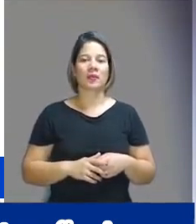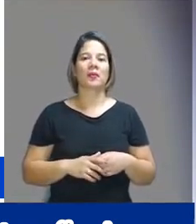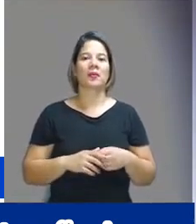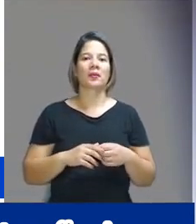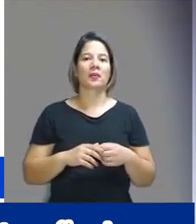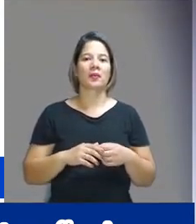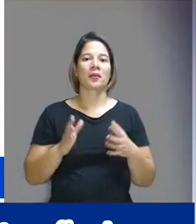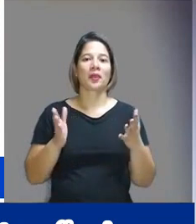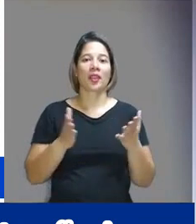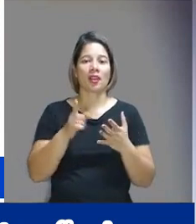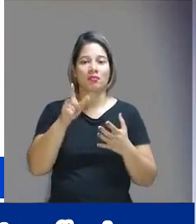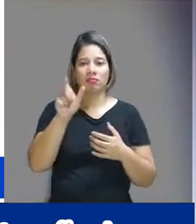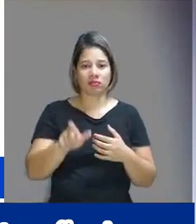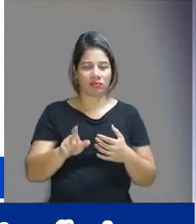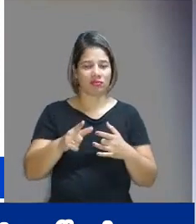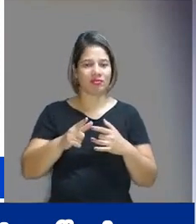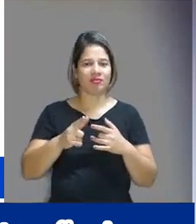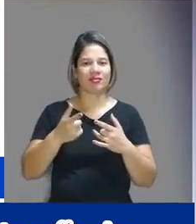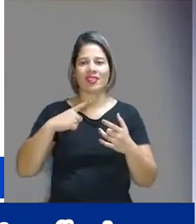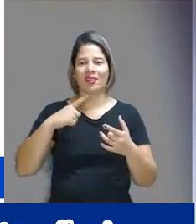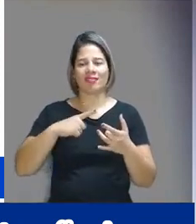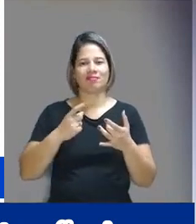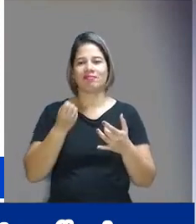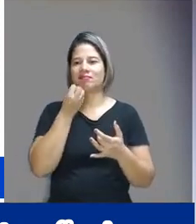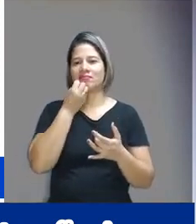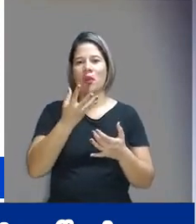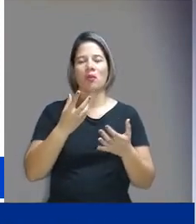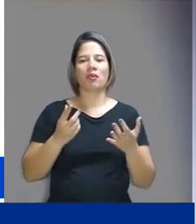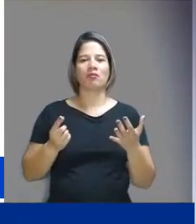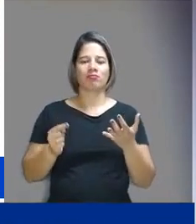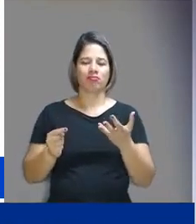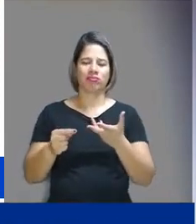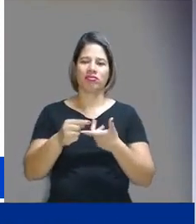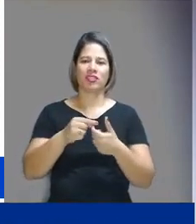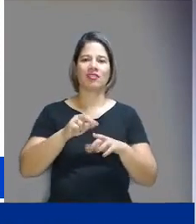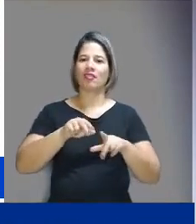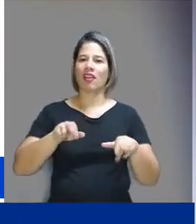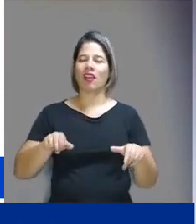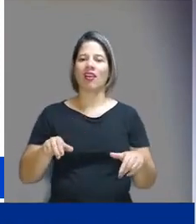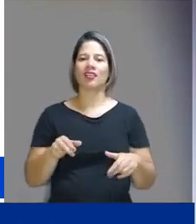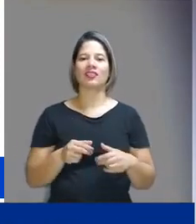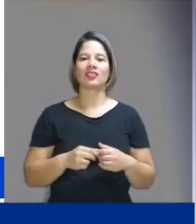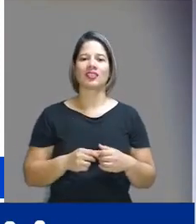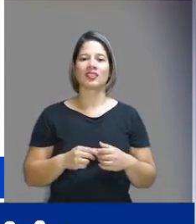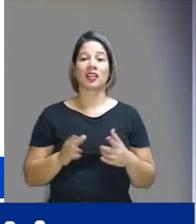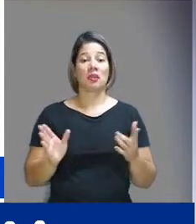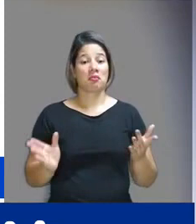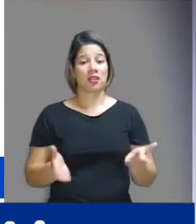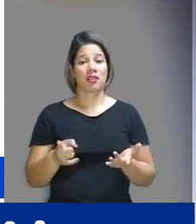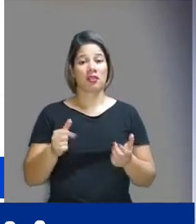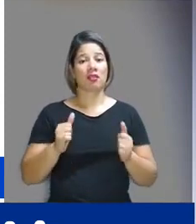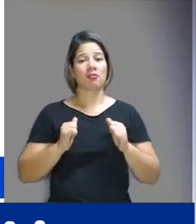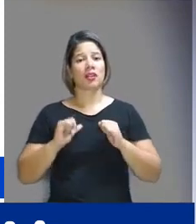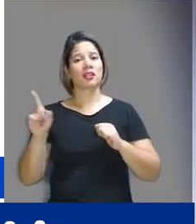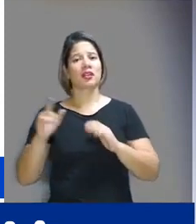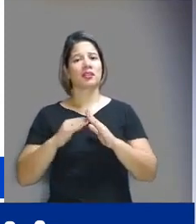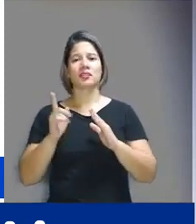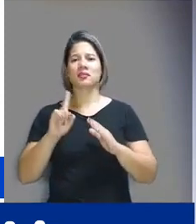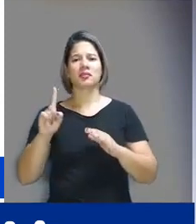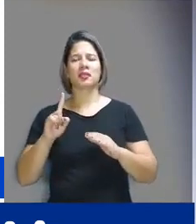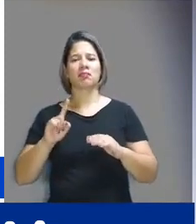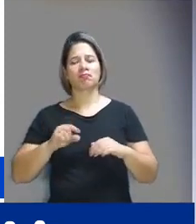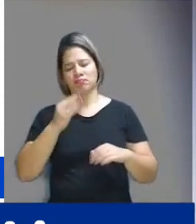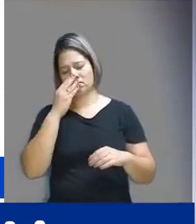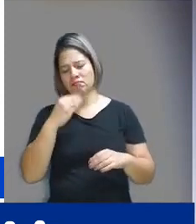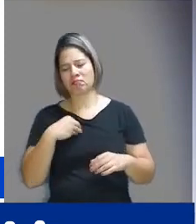pelas qualidades naturais dela, mas por ter aberto mão de um momento que ela poderia muito bem estar em casa para estar aqui conosco,